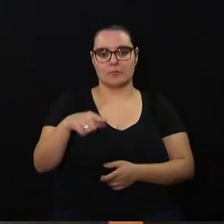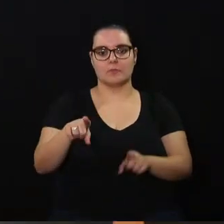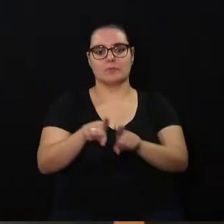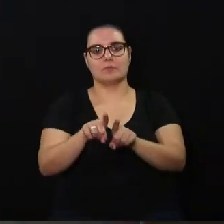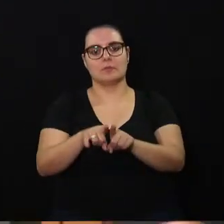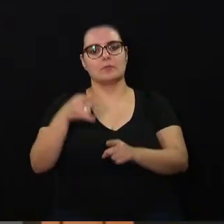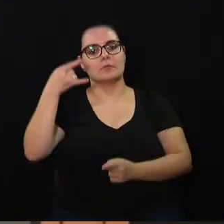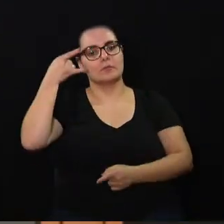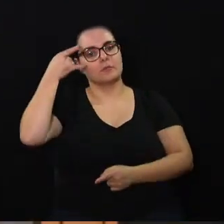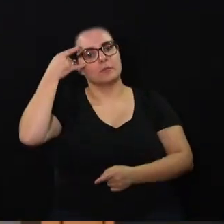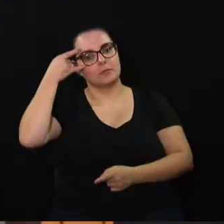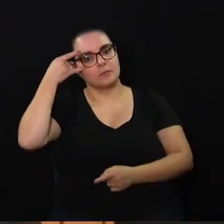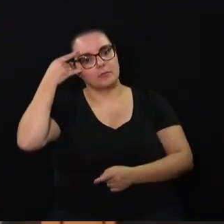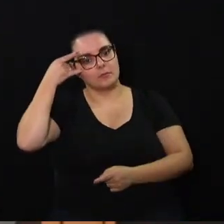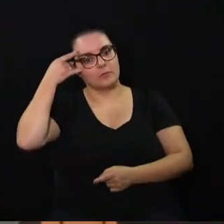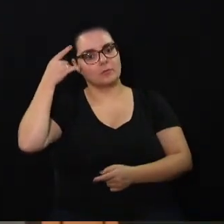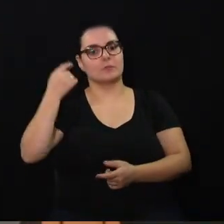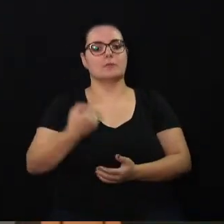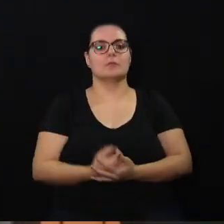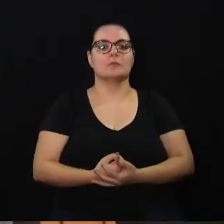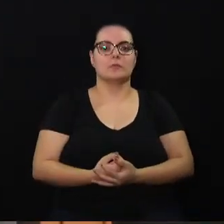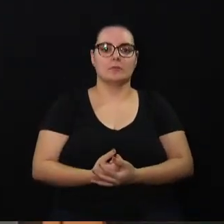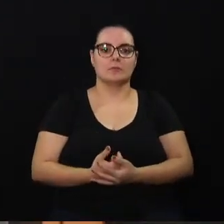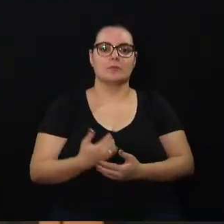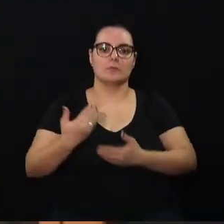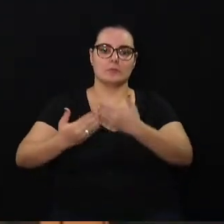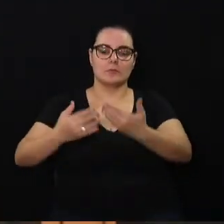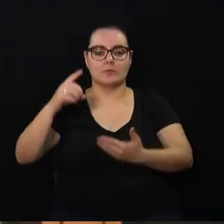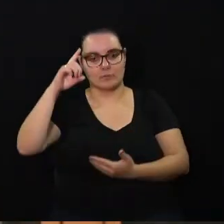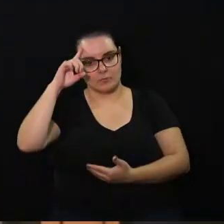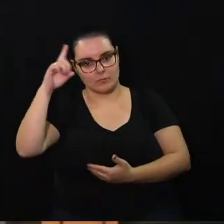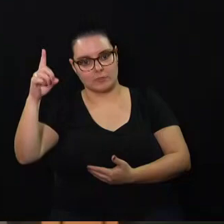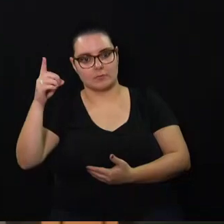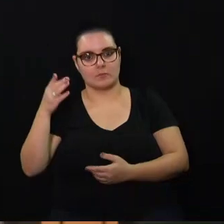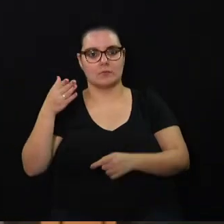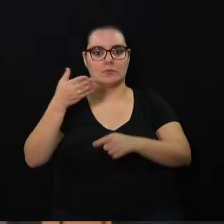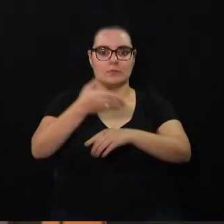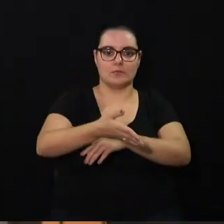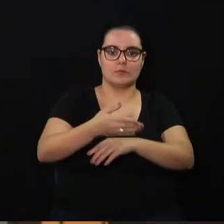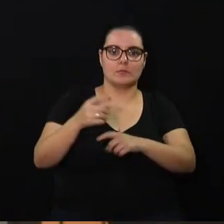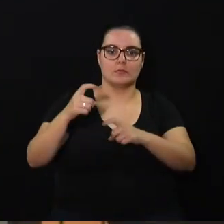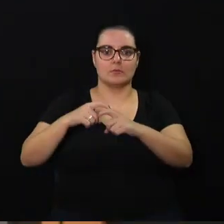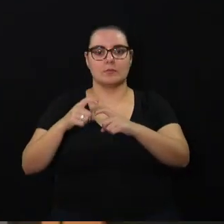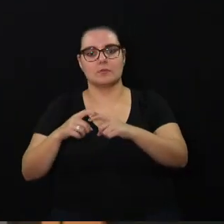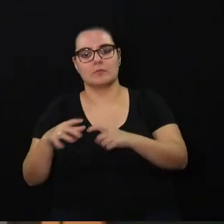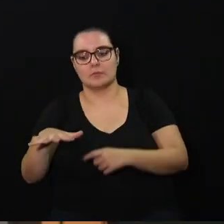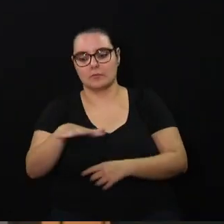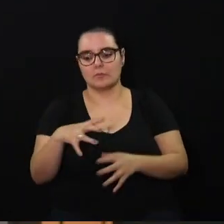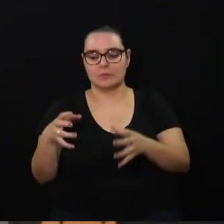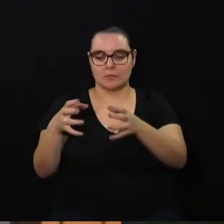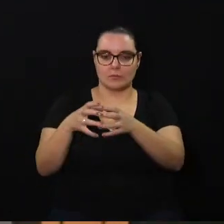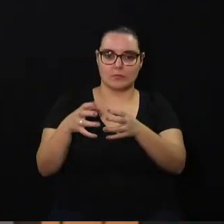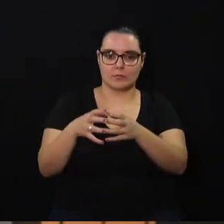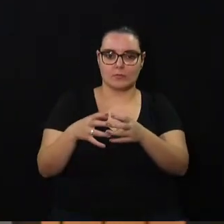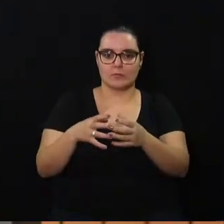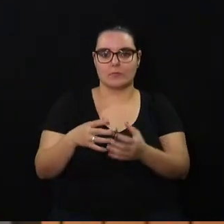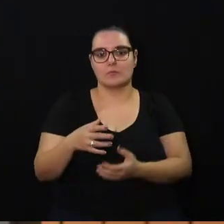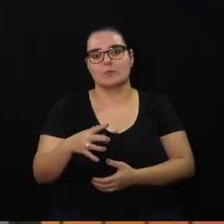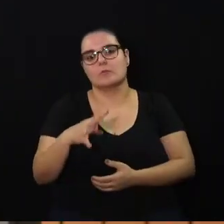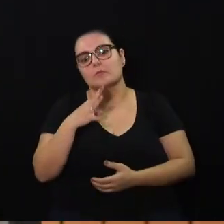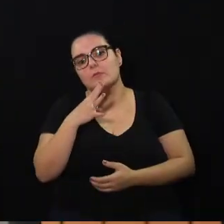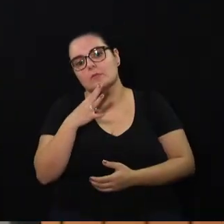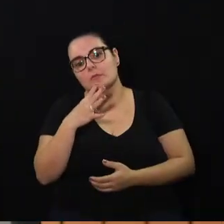e foram nessas rotinas nas consultas e terapias em grupos que a gente acabou se